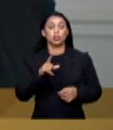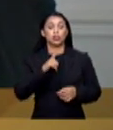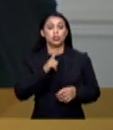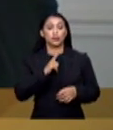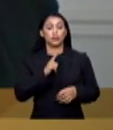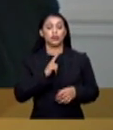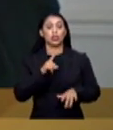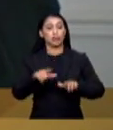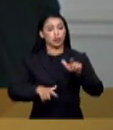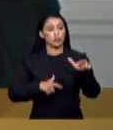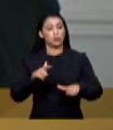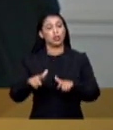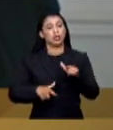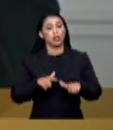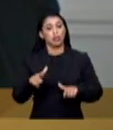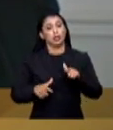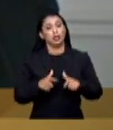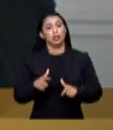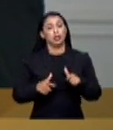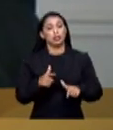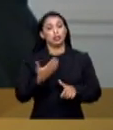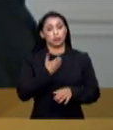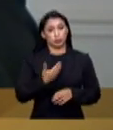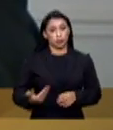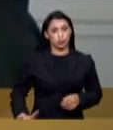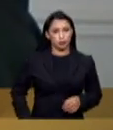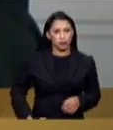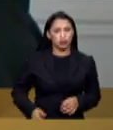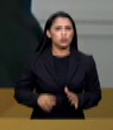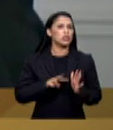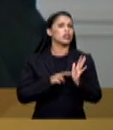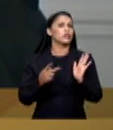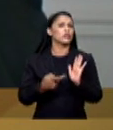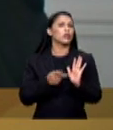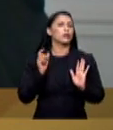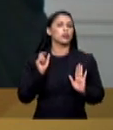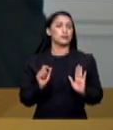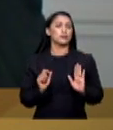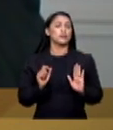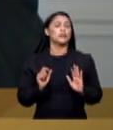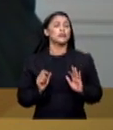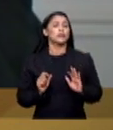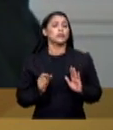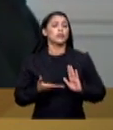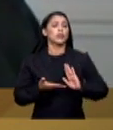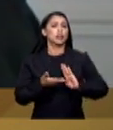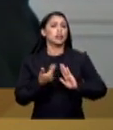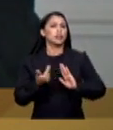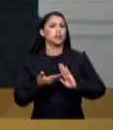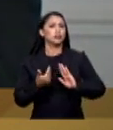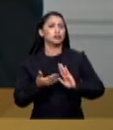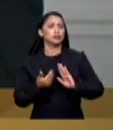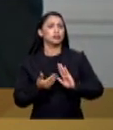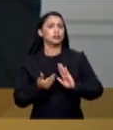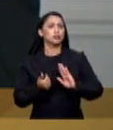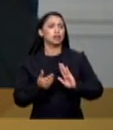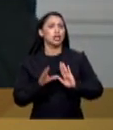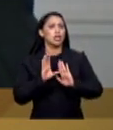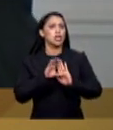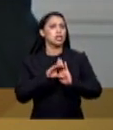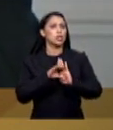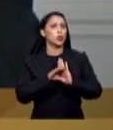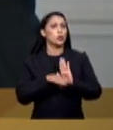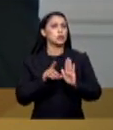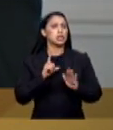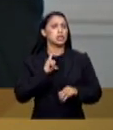atribuições do poder público. Isso significa que estão excluídos desse conceito, a